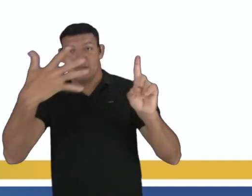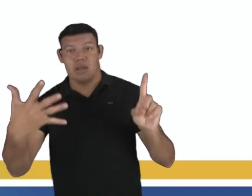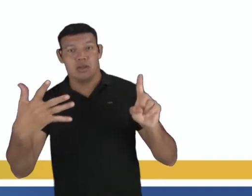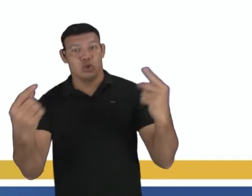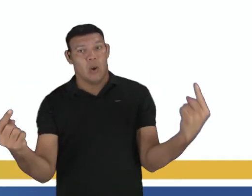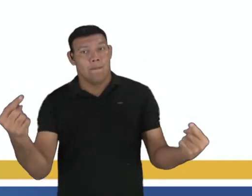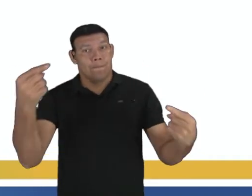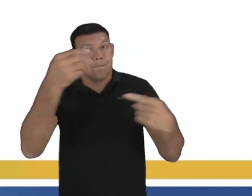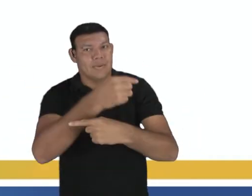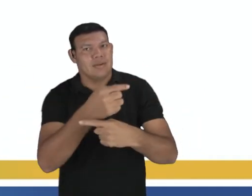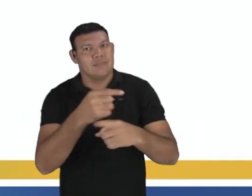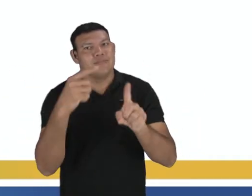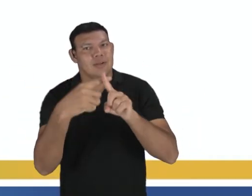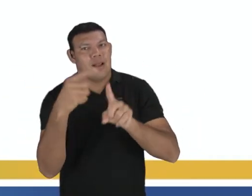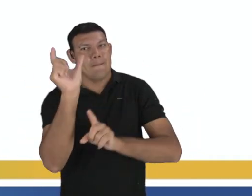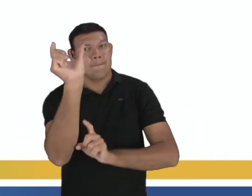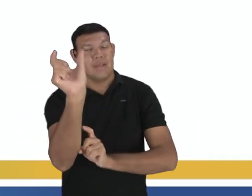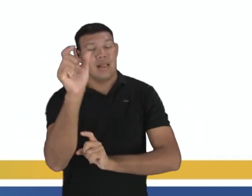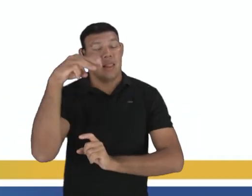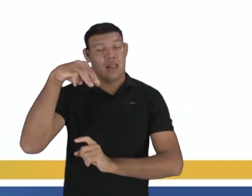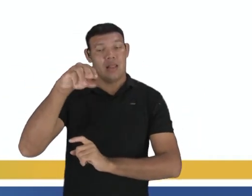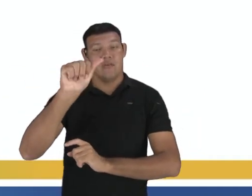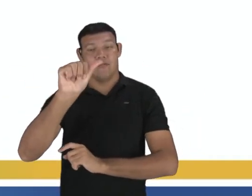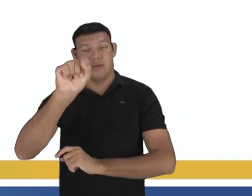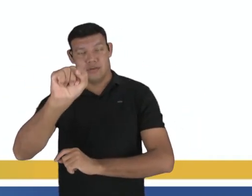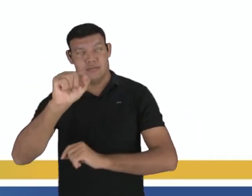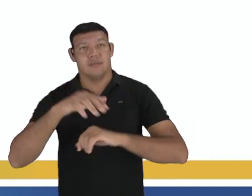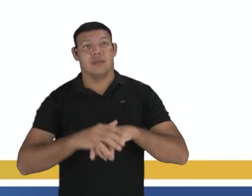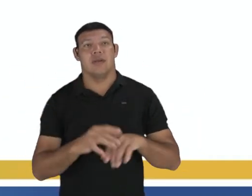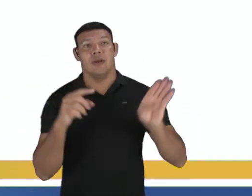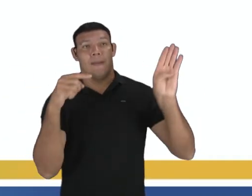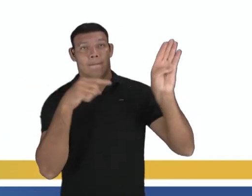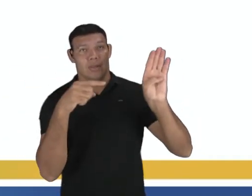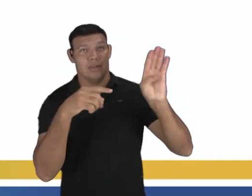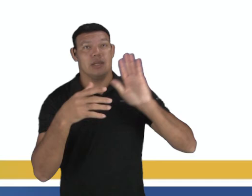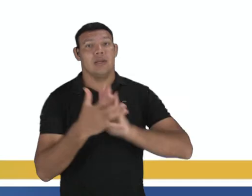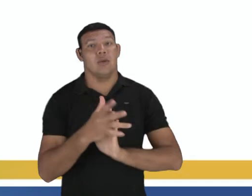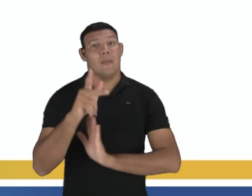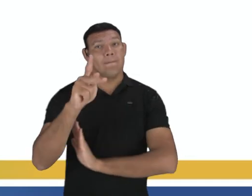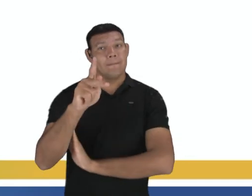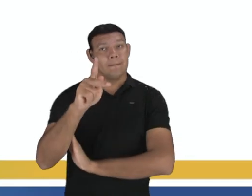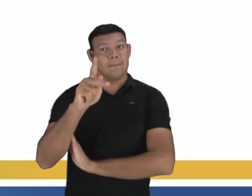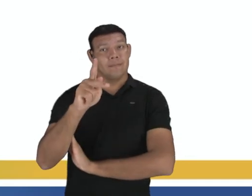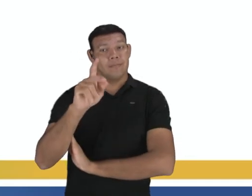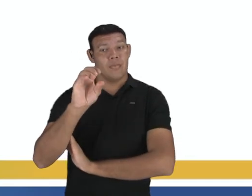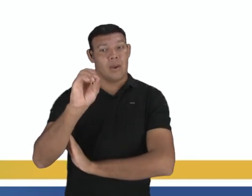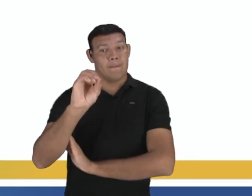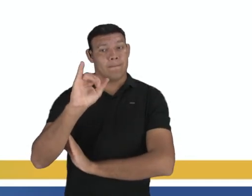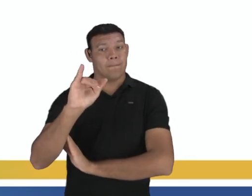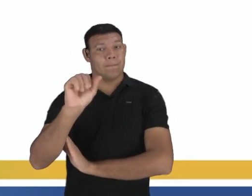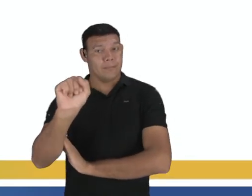o recorde. Na letra B, qual é o operador que nós temos? O operador de